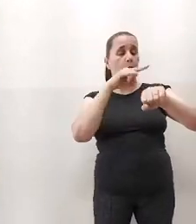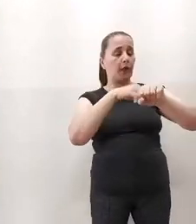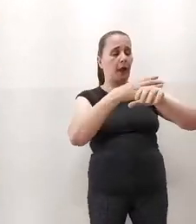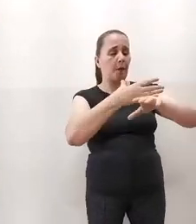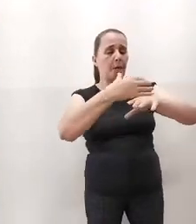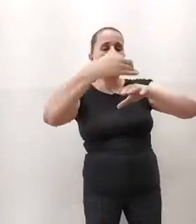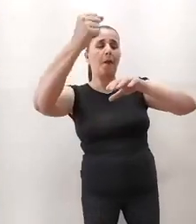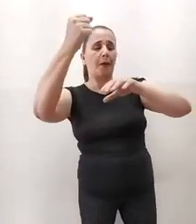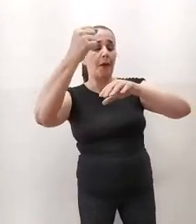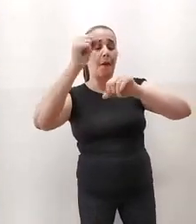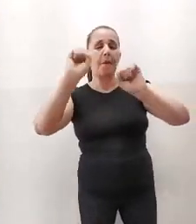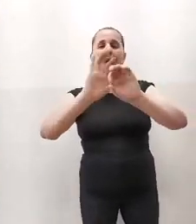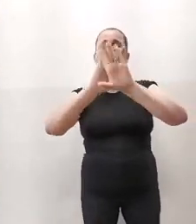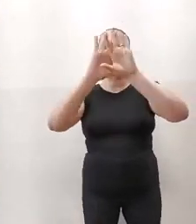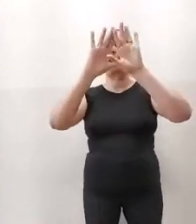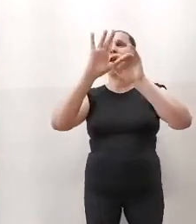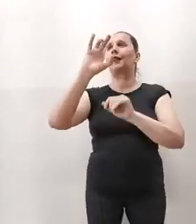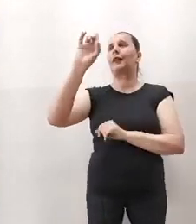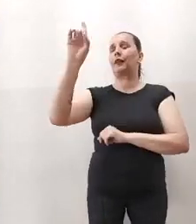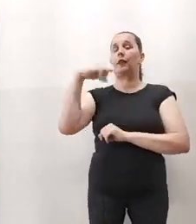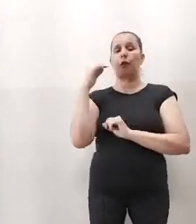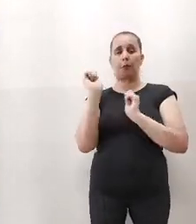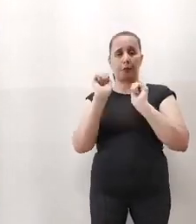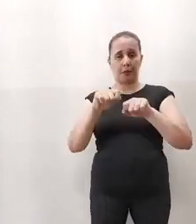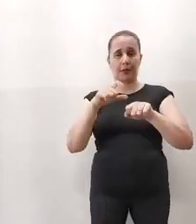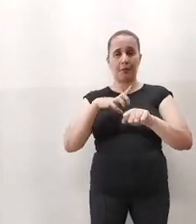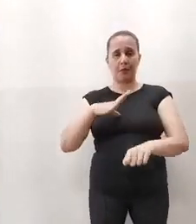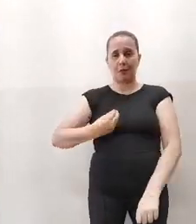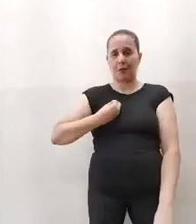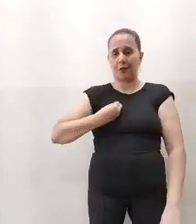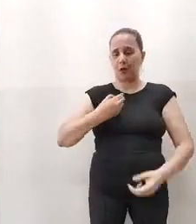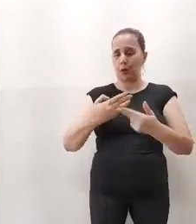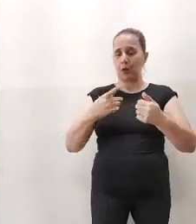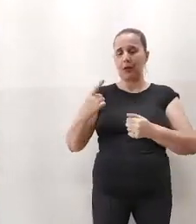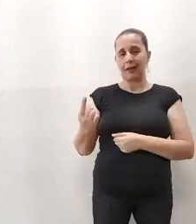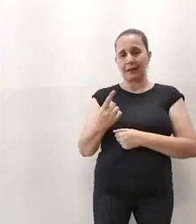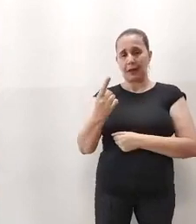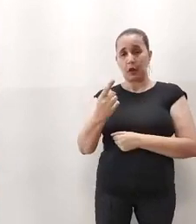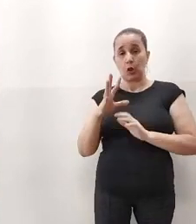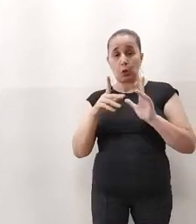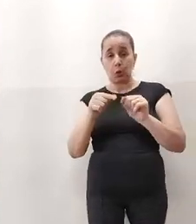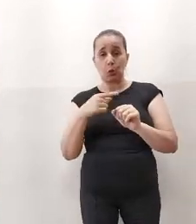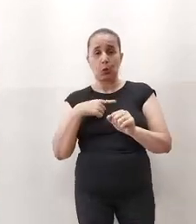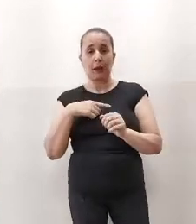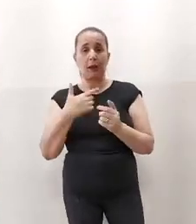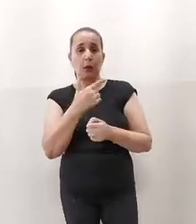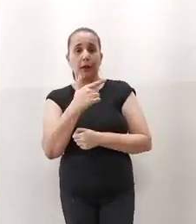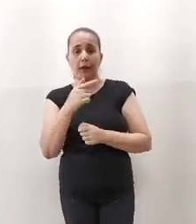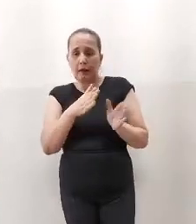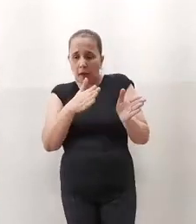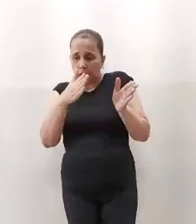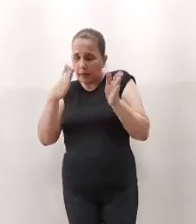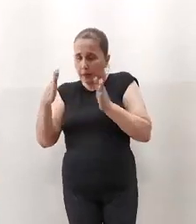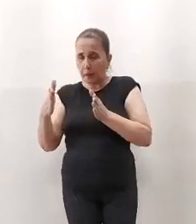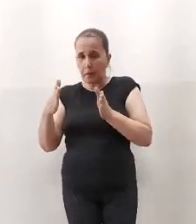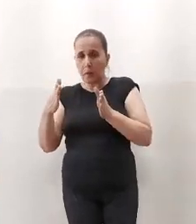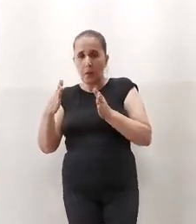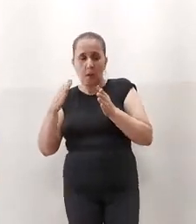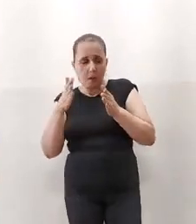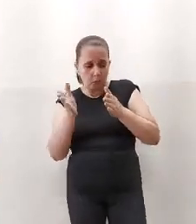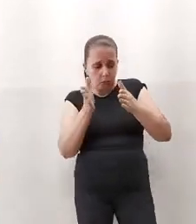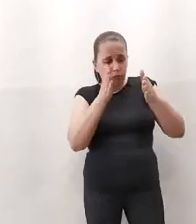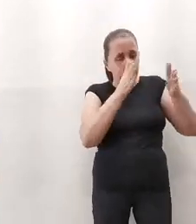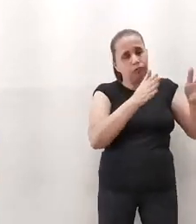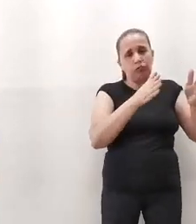mas leva para a glória de Deus, para que possamos viver coisas eternas. Aquilo que é temporal não permanece, aquilo que é temporal